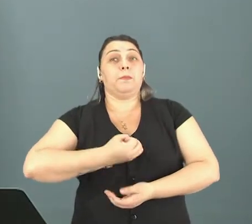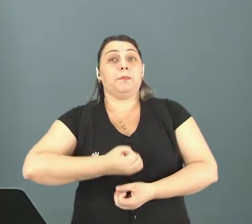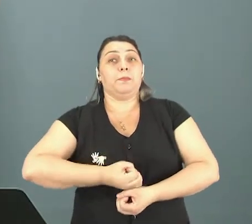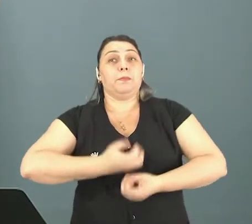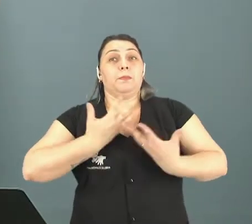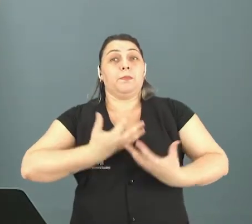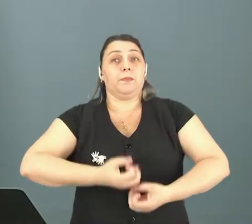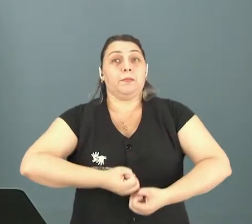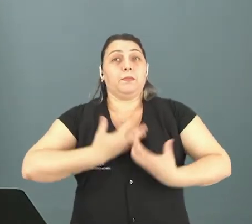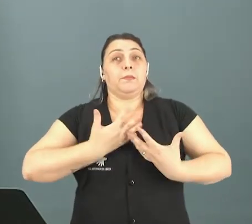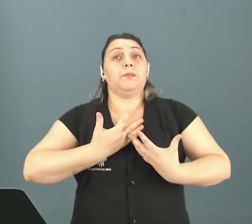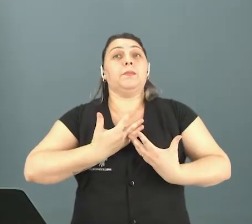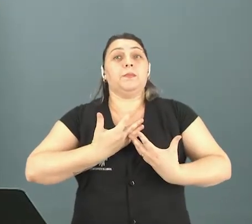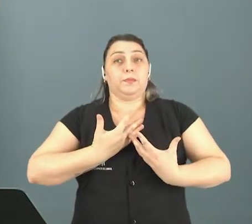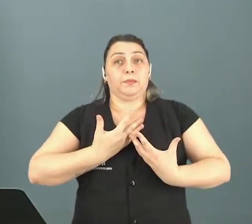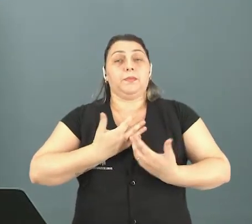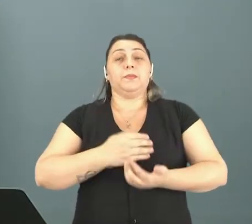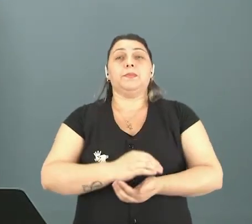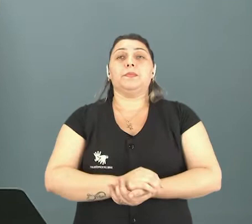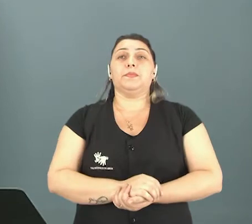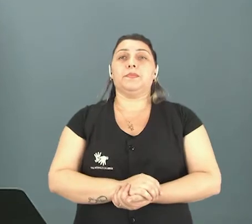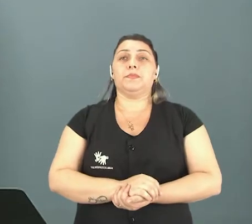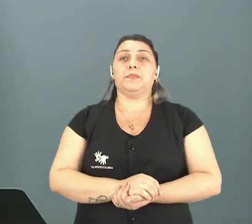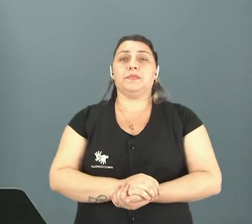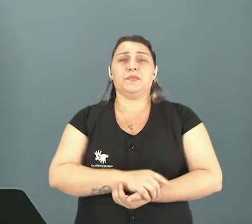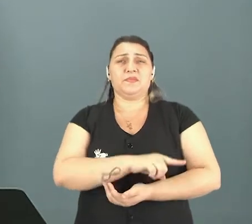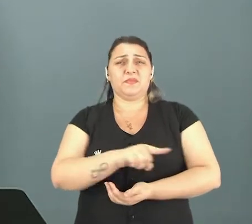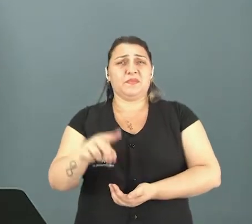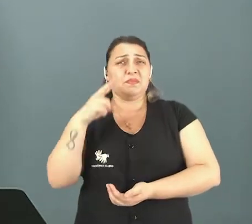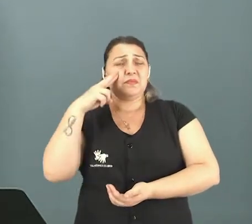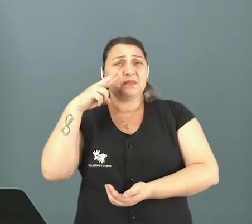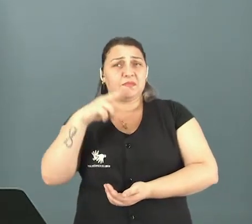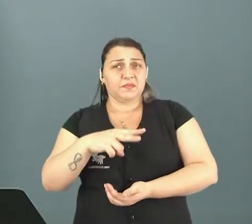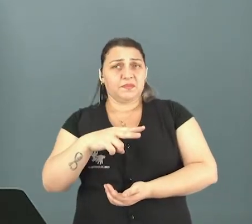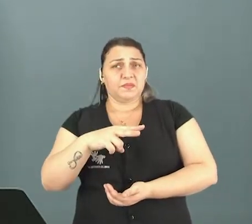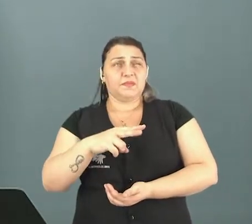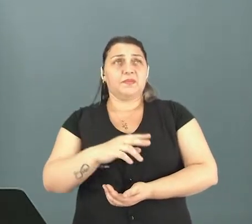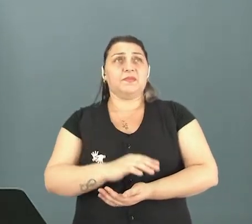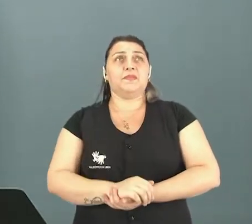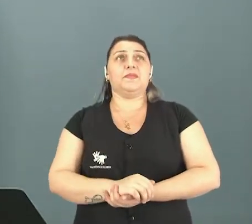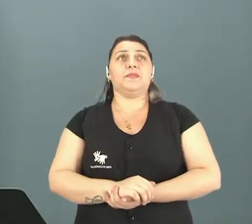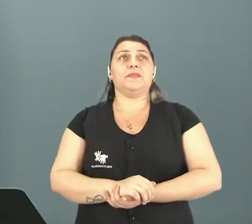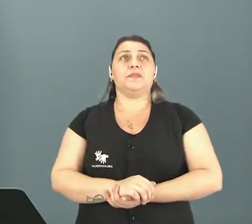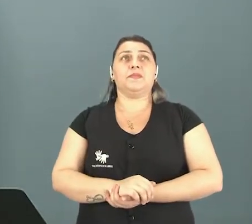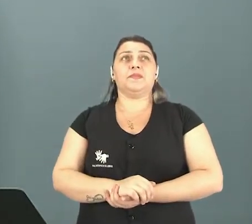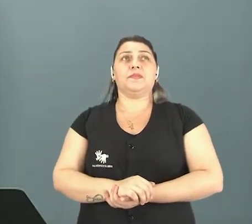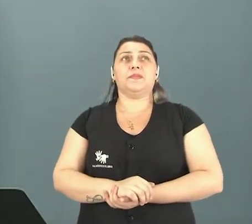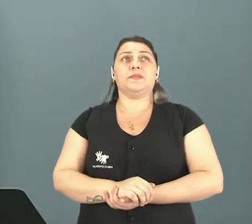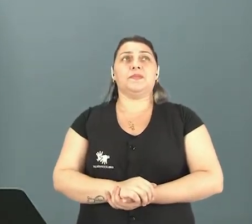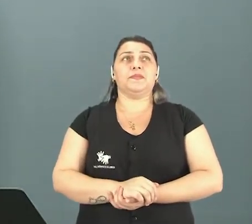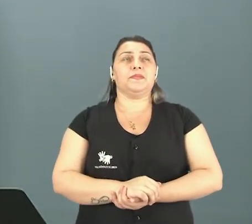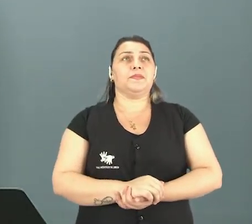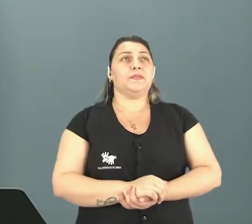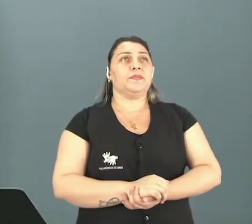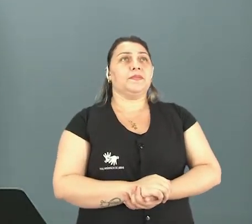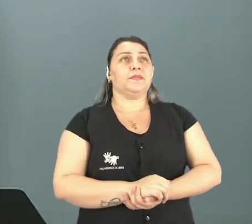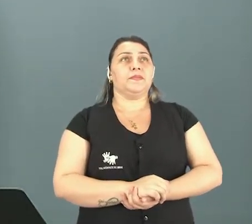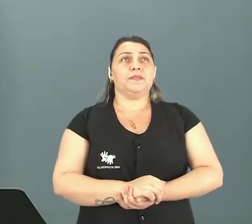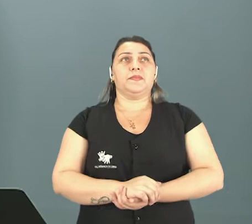poema, certinho? Então, vocês observaram aqui que está se tratando de uma